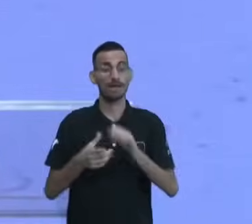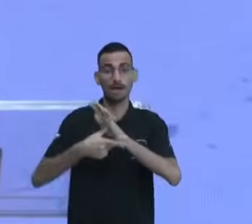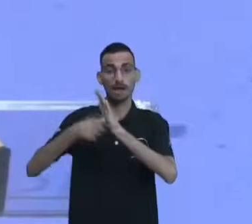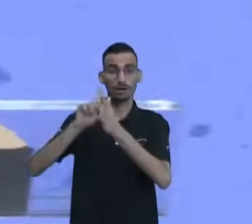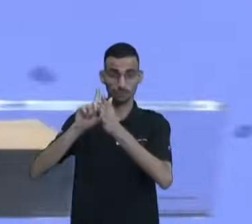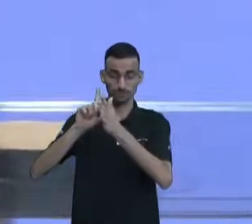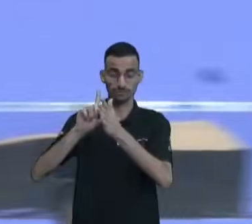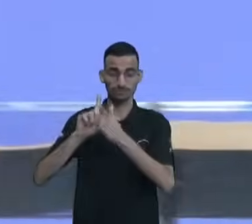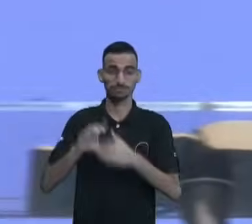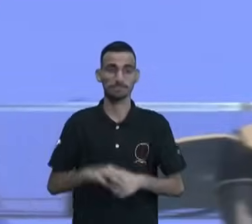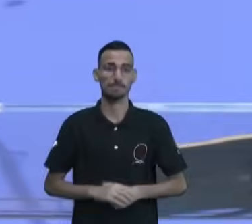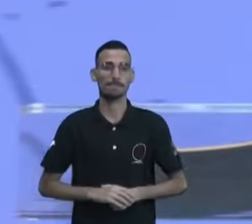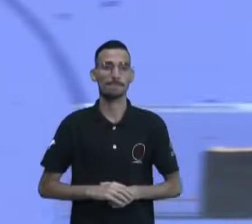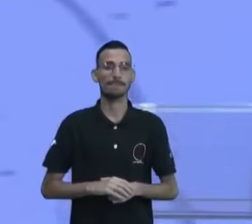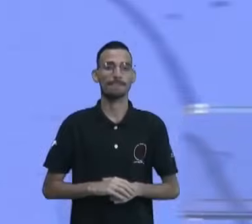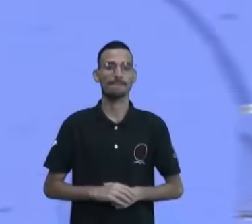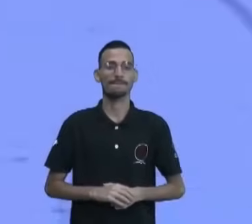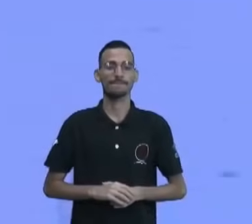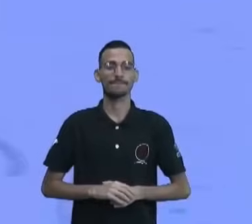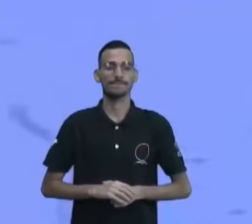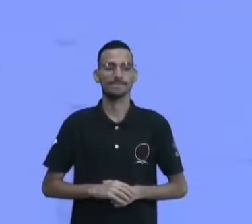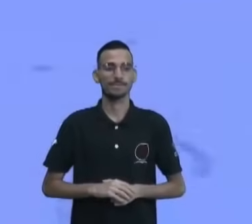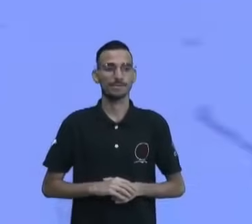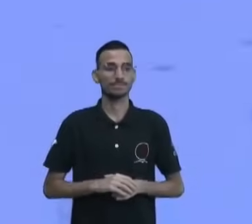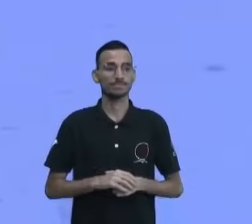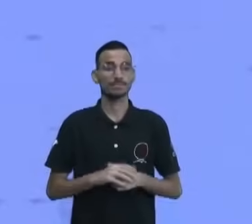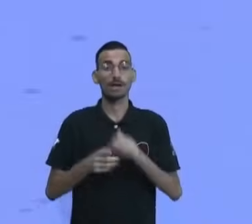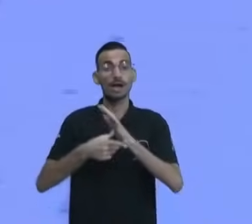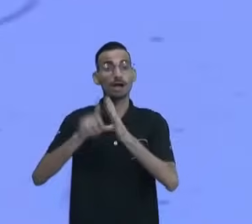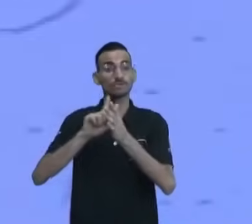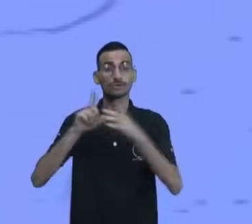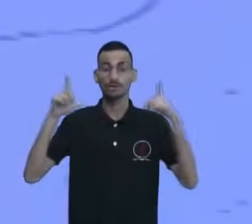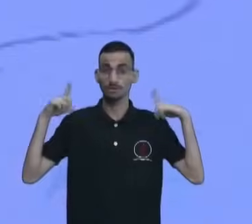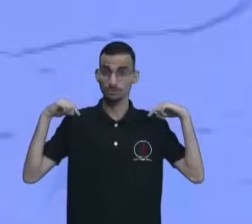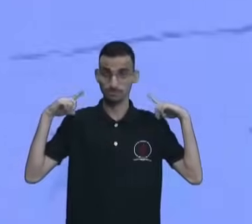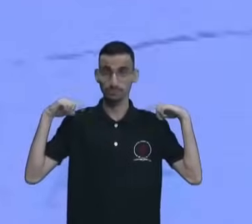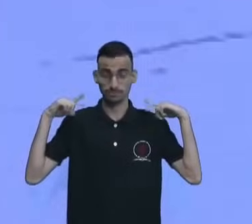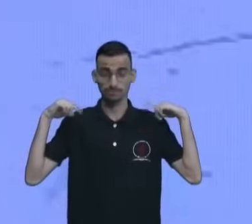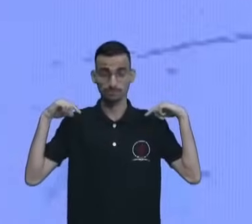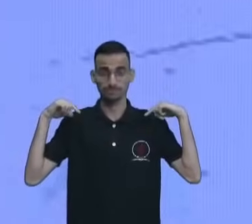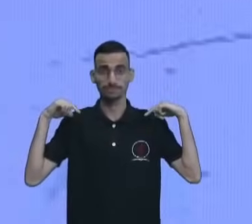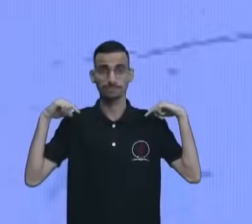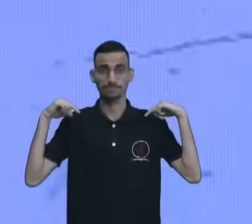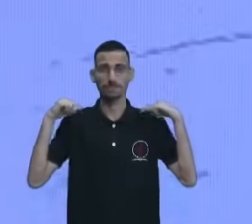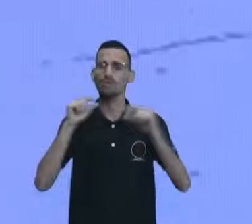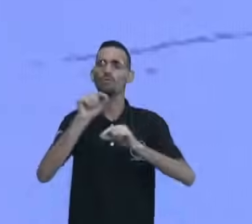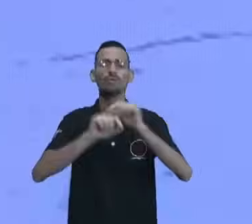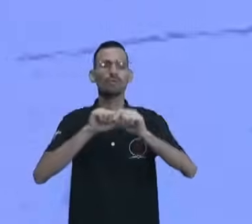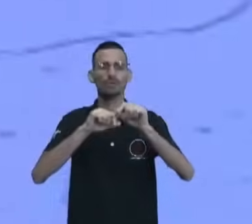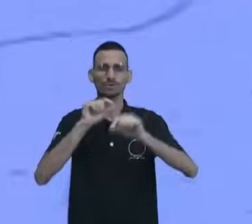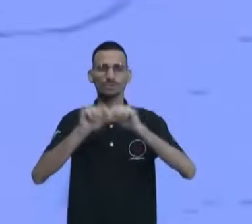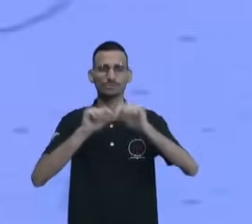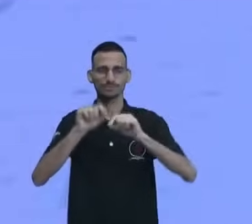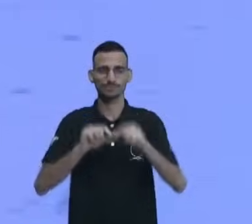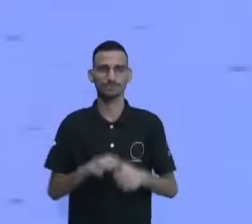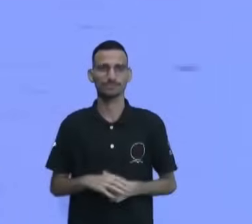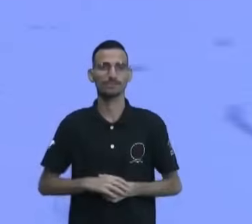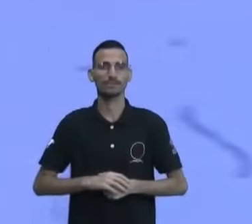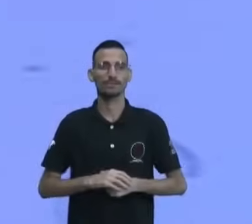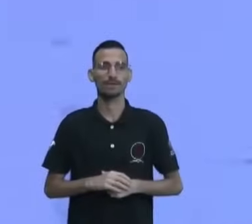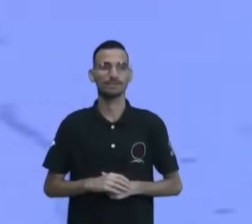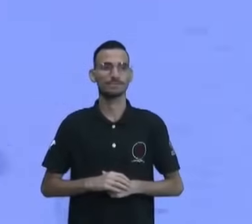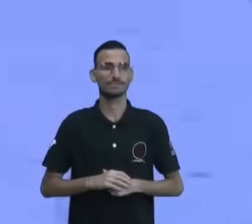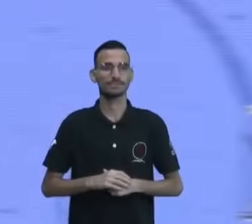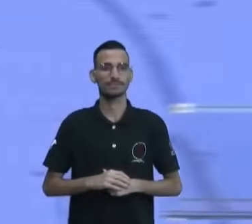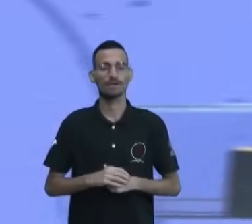Lúcifer antes da queda Se você fosse transportado para aquela era da eternidade e pedisse a Deus qual é o exemplo máximo no teu